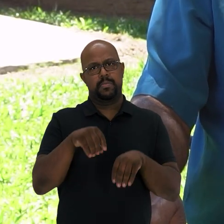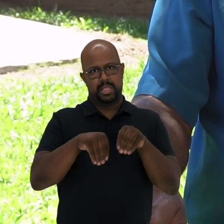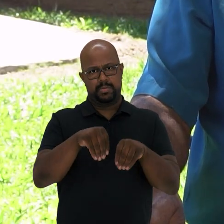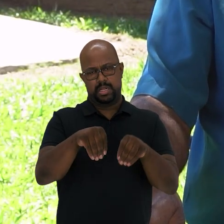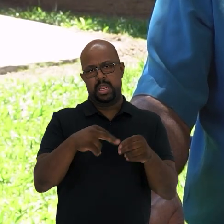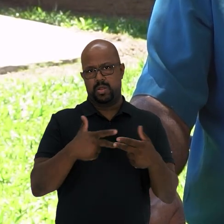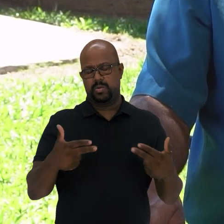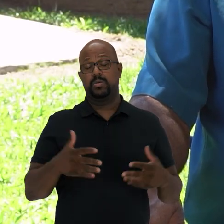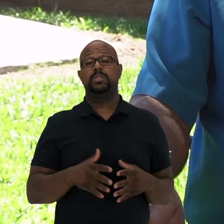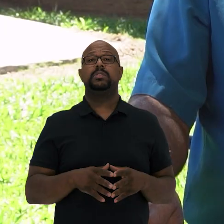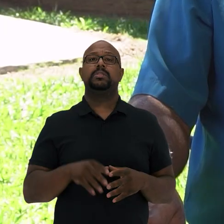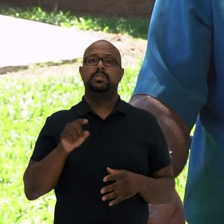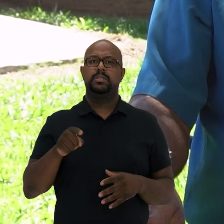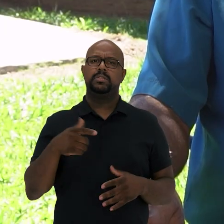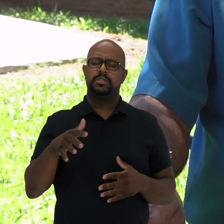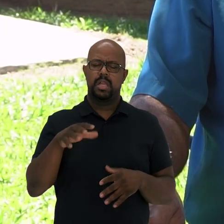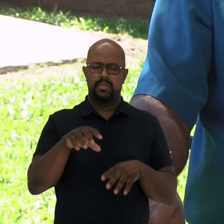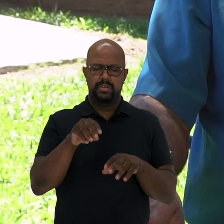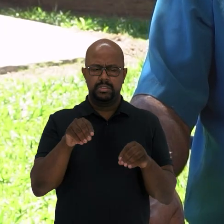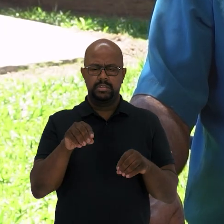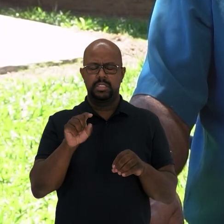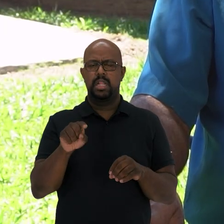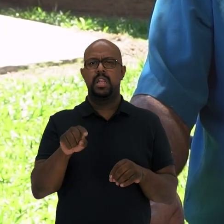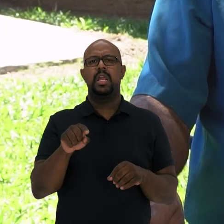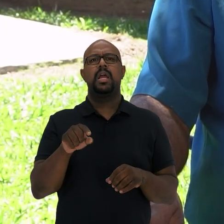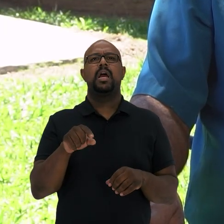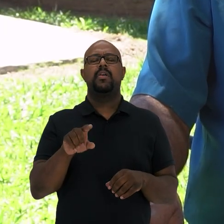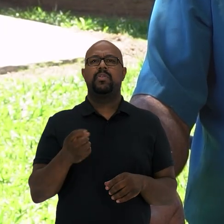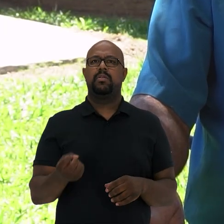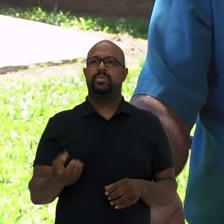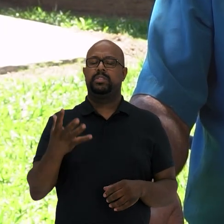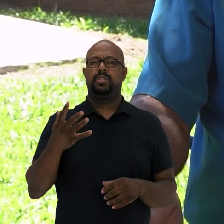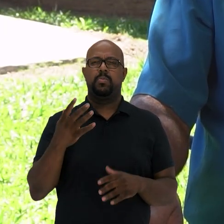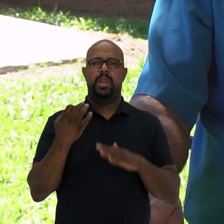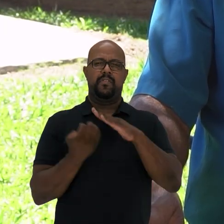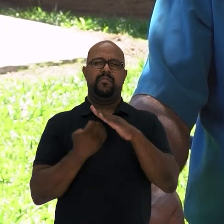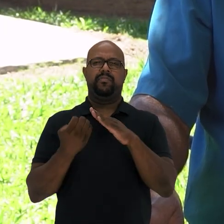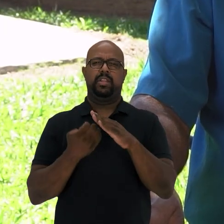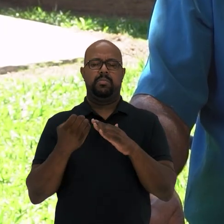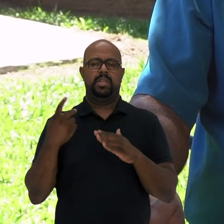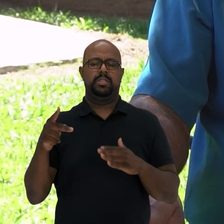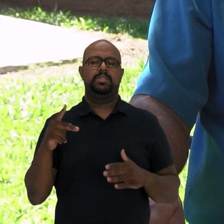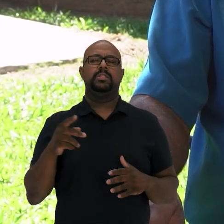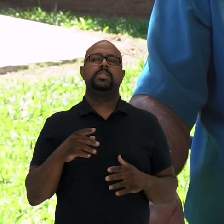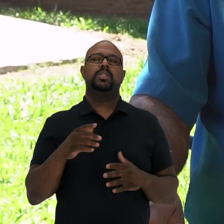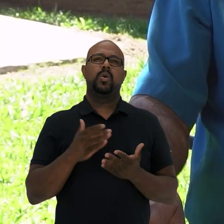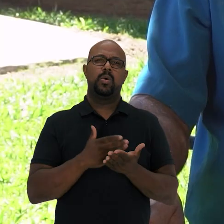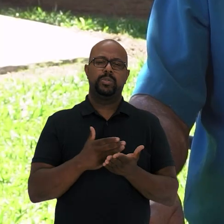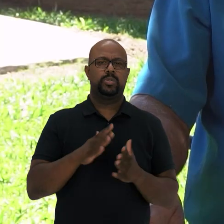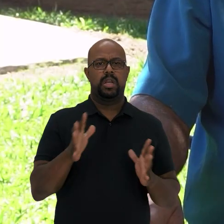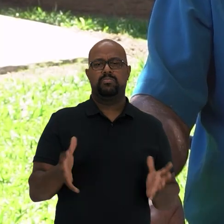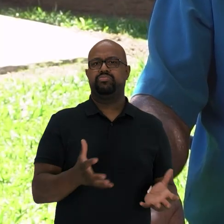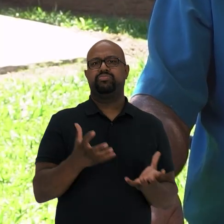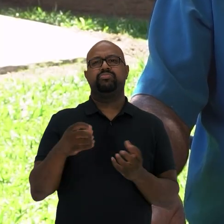terra para plantar grama e tal, daí atrapalhando. Aí apareceu uma firma de Venâncio Aires e